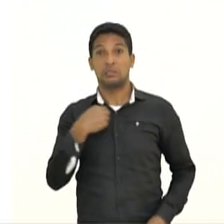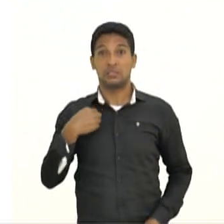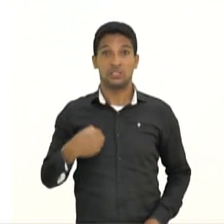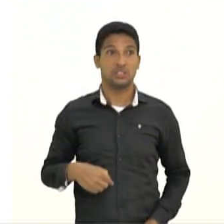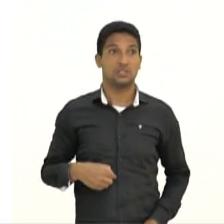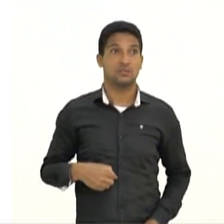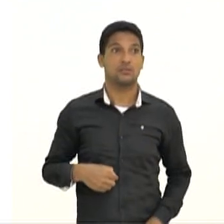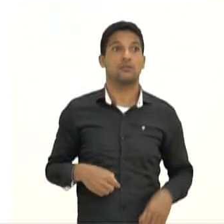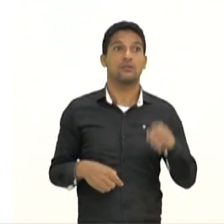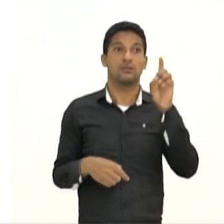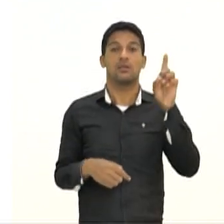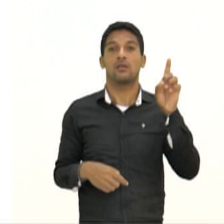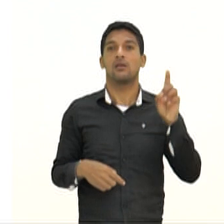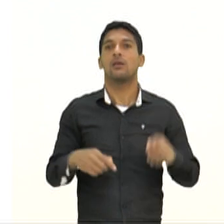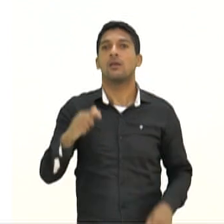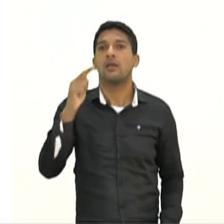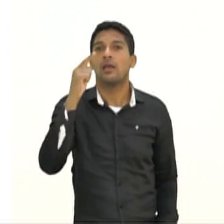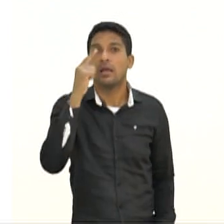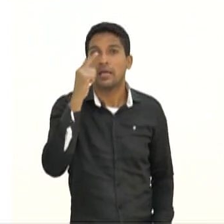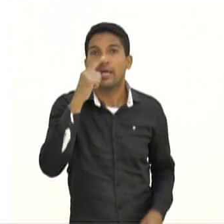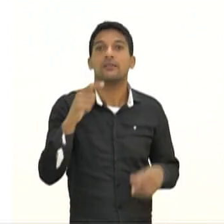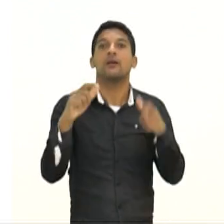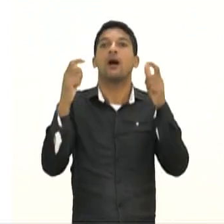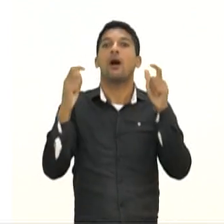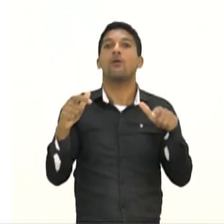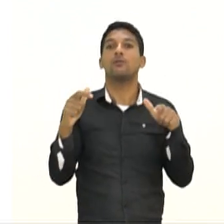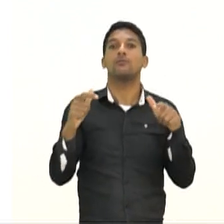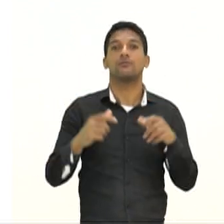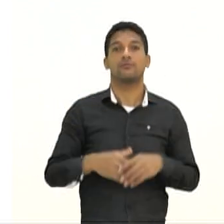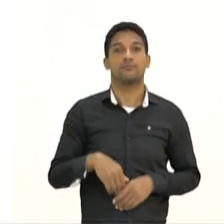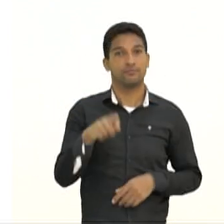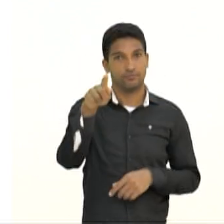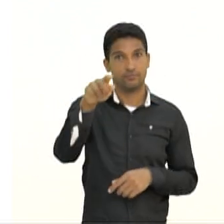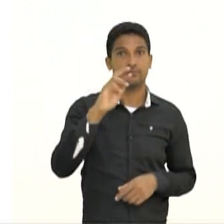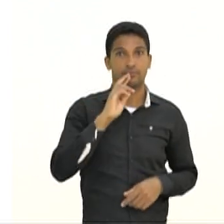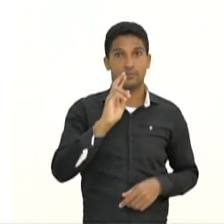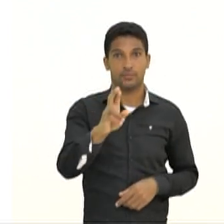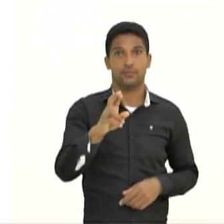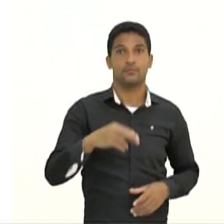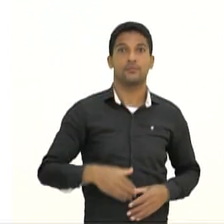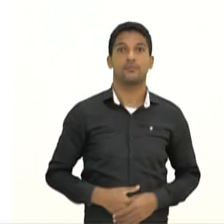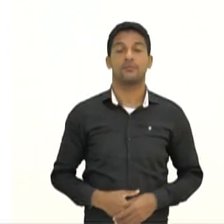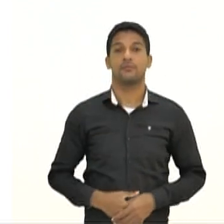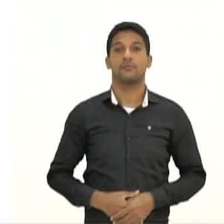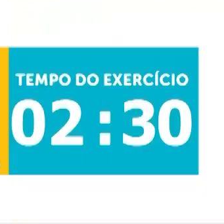Grécia. Então, os jogos de improviso foram criados aonde? Volta lá, rever os conceitos, já voltamos com a correção.